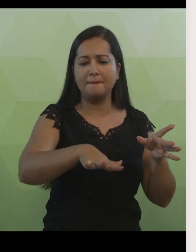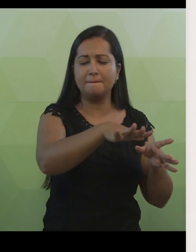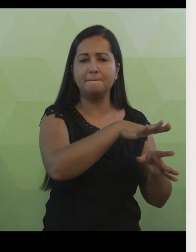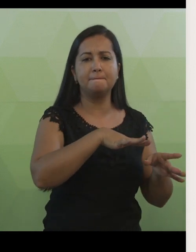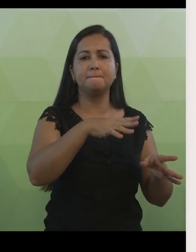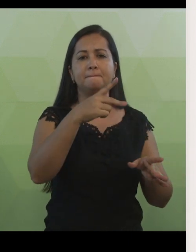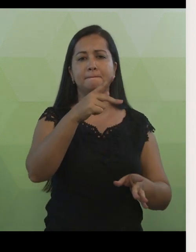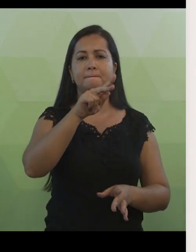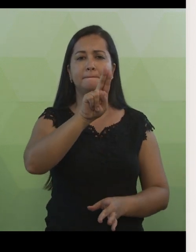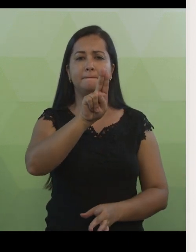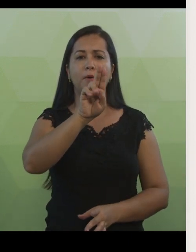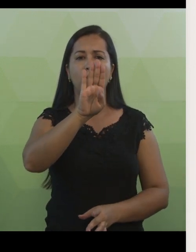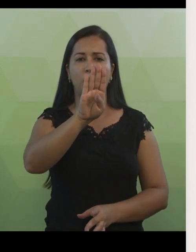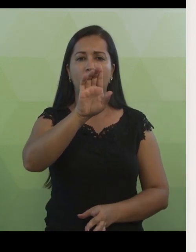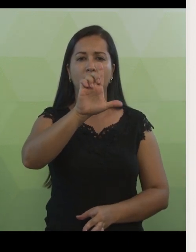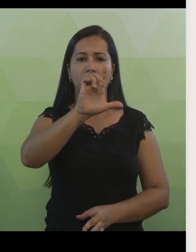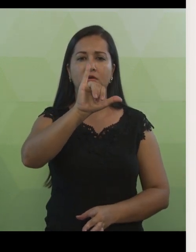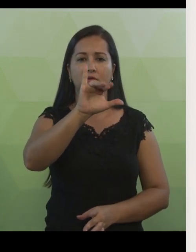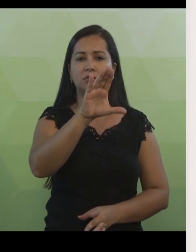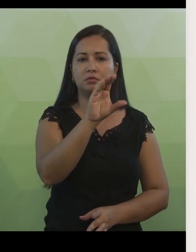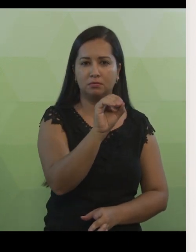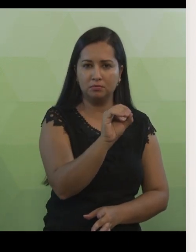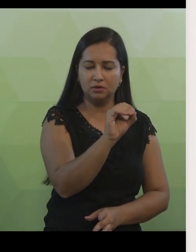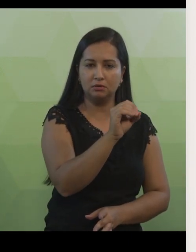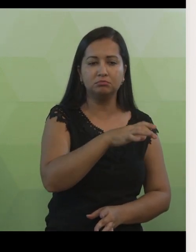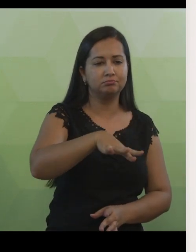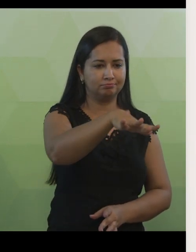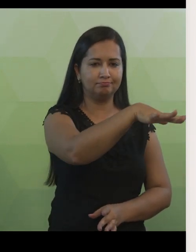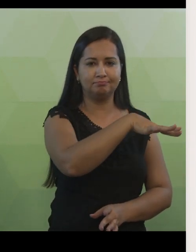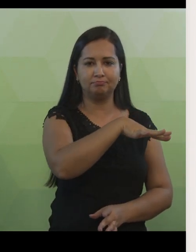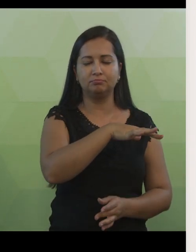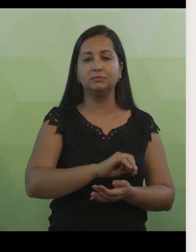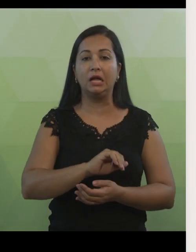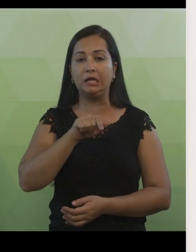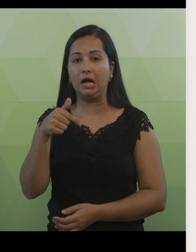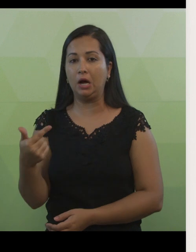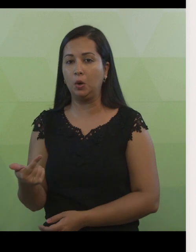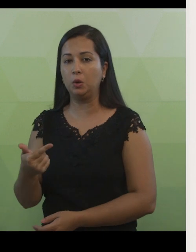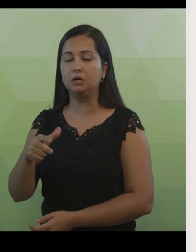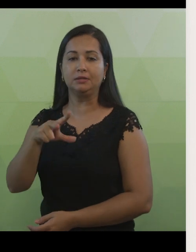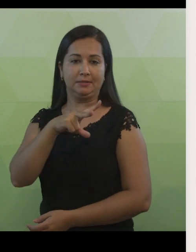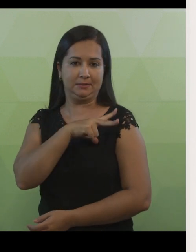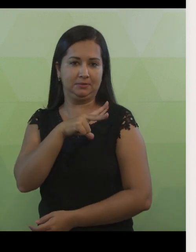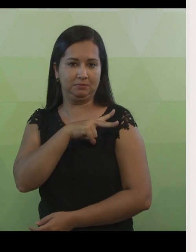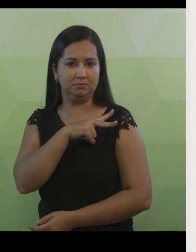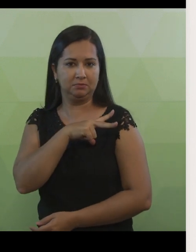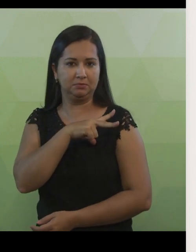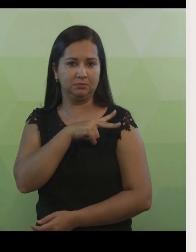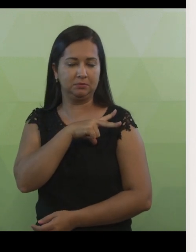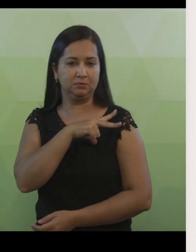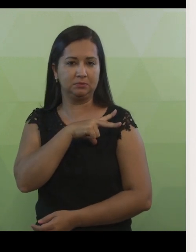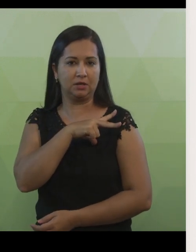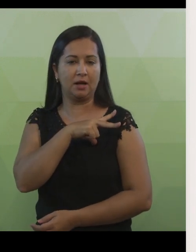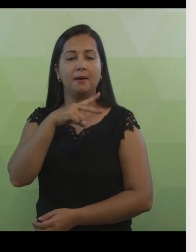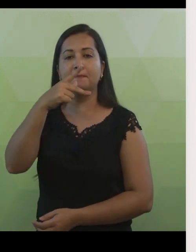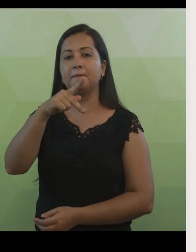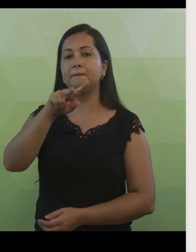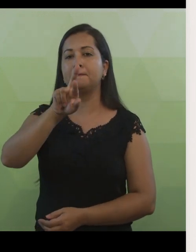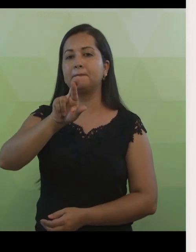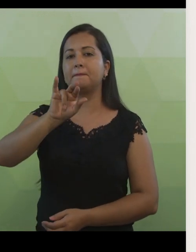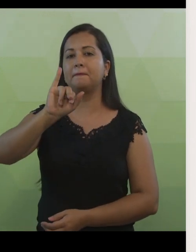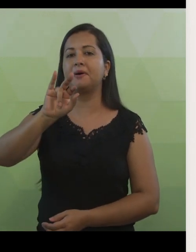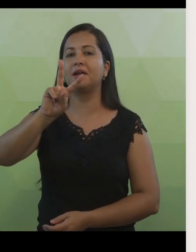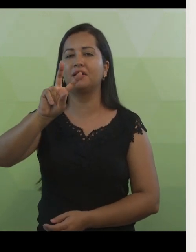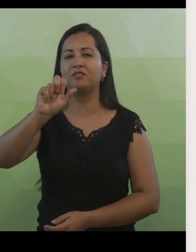mensagens. E a chave privada é a chave mantida em segredo. Além de simplesmente tornar algo legível,